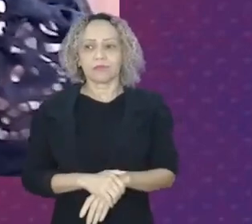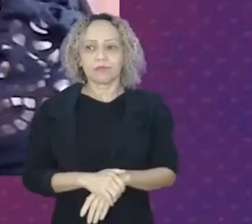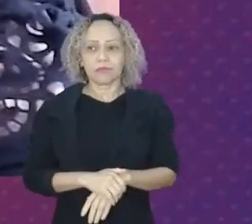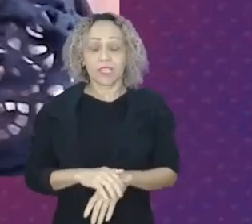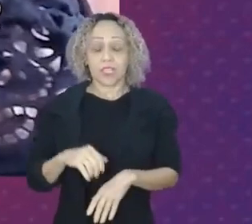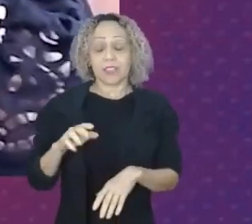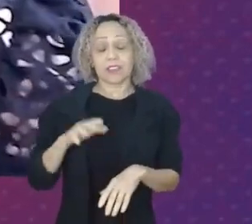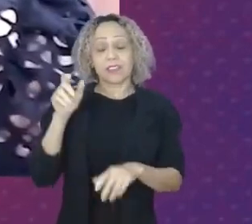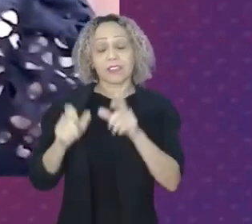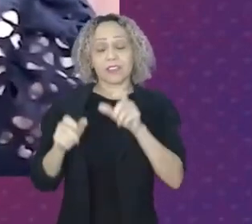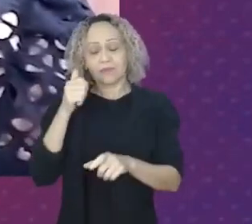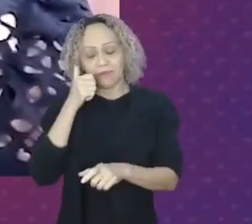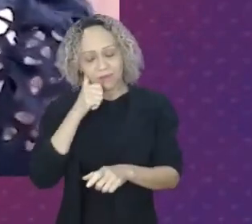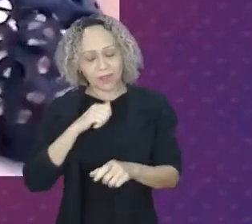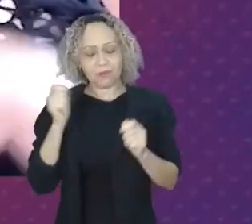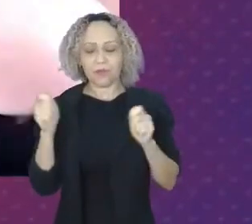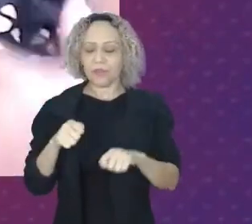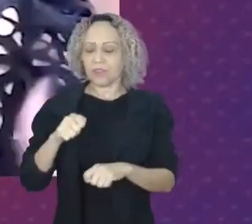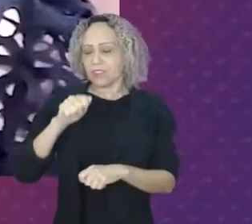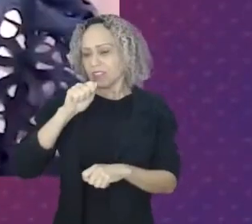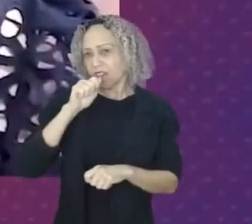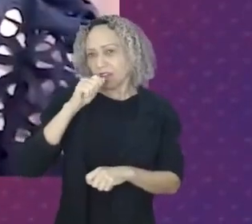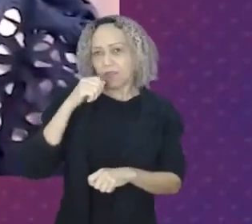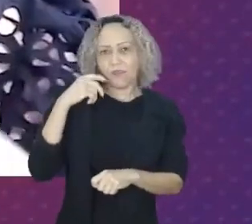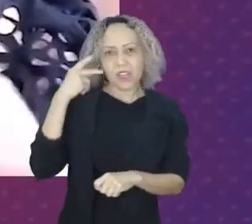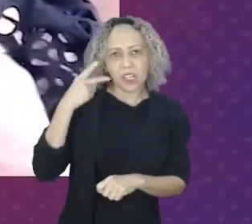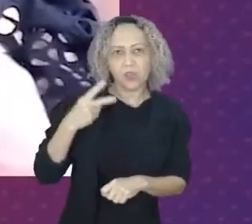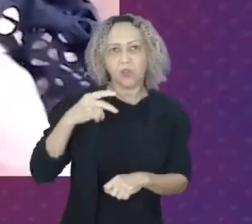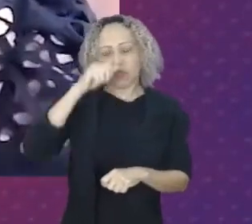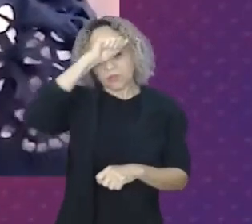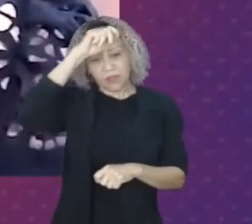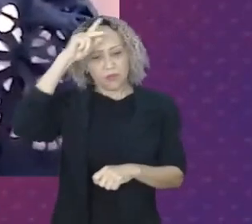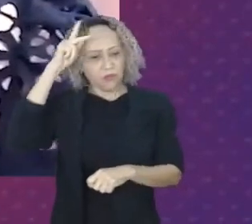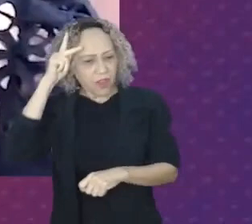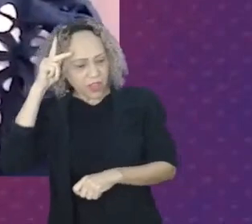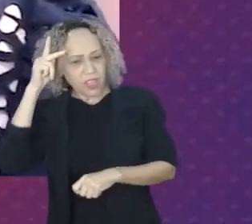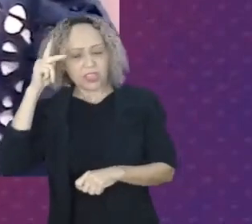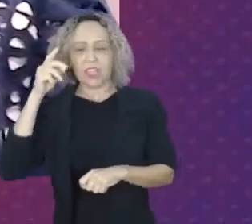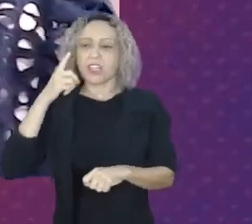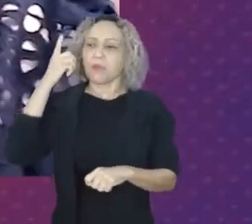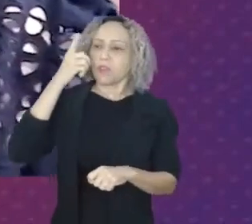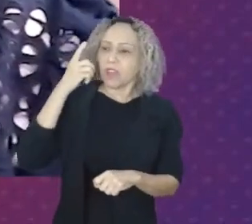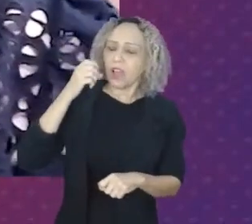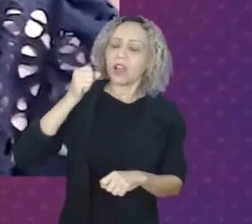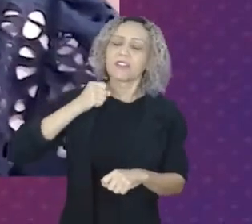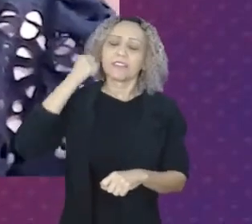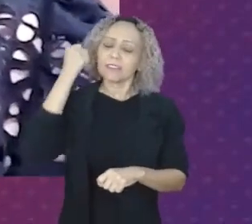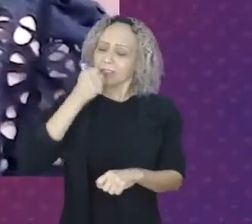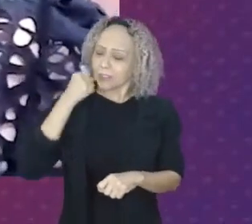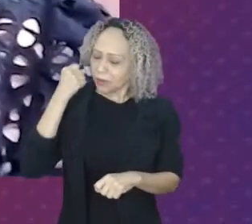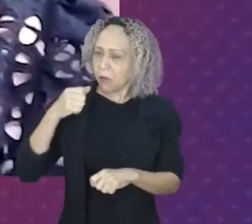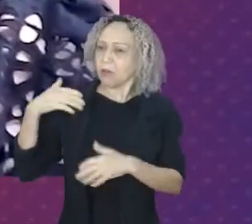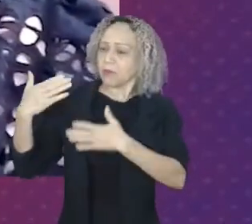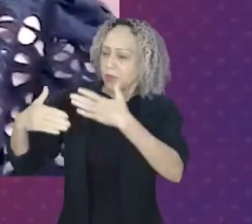vereadoras e prefeitas na próxima eleição, depois deputadas, senadoras na